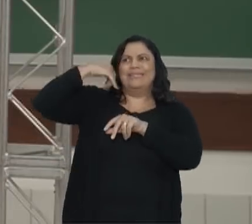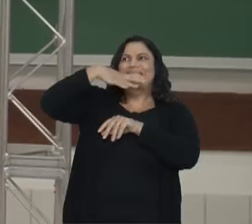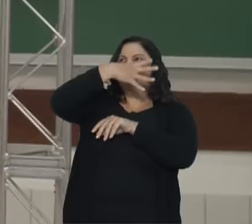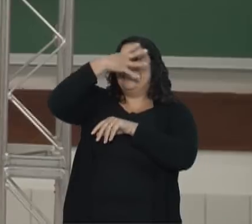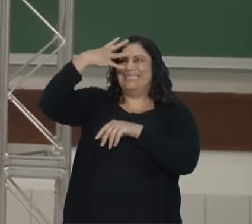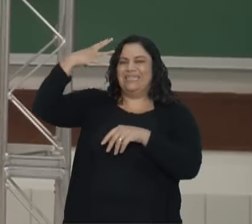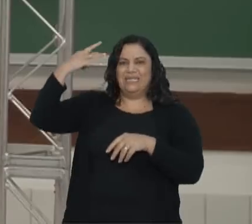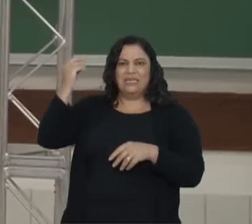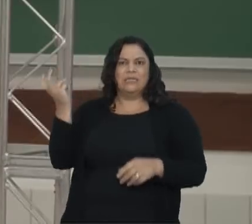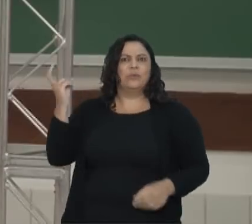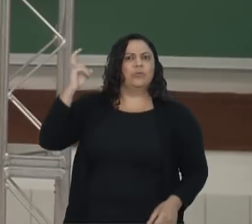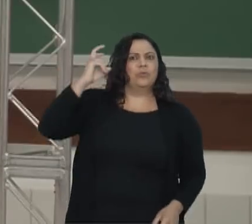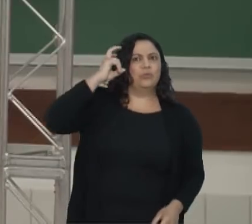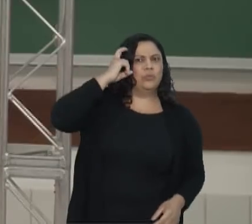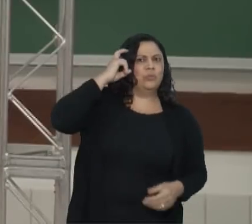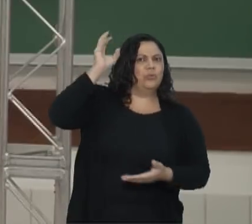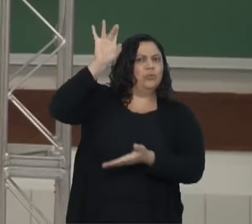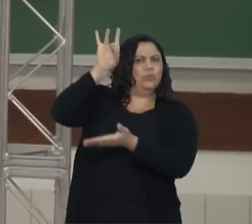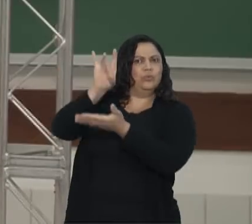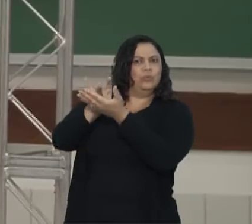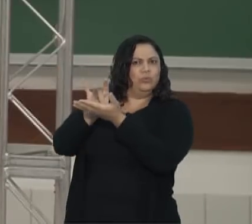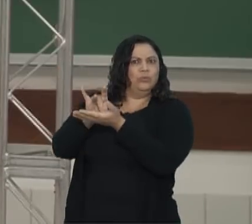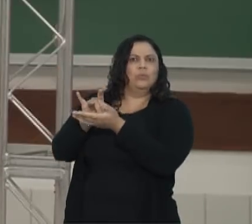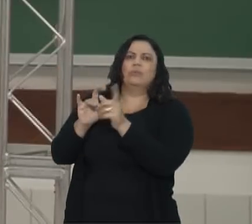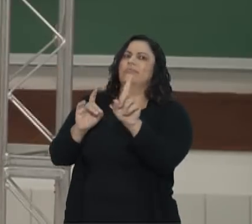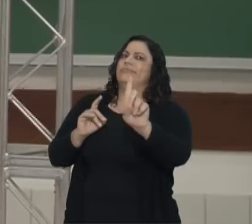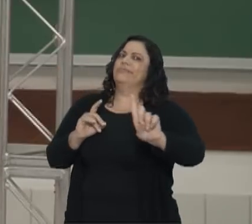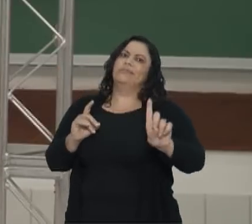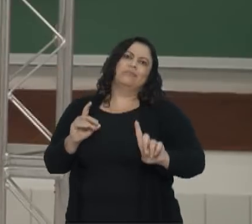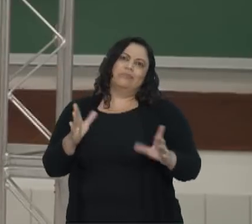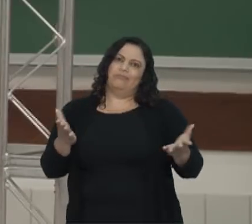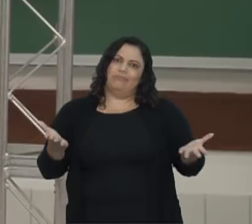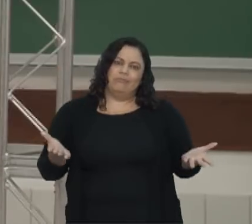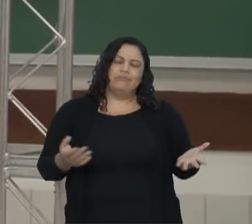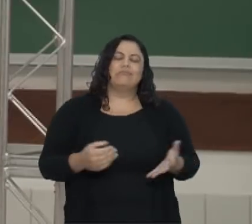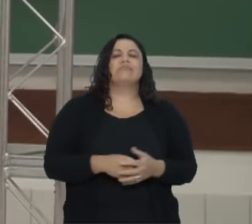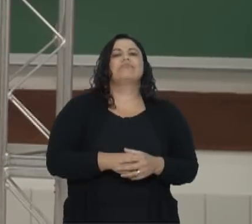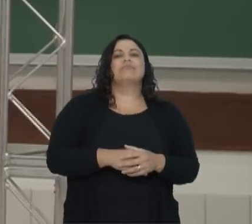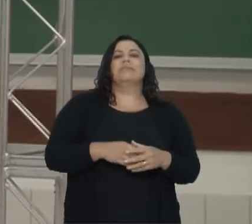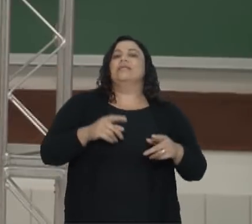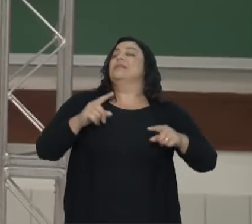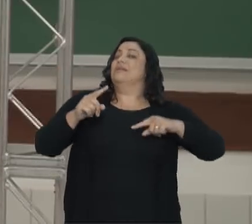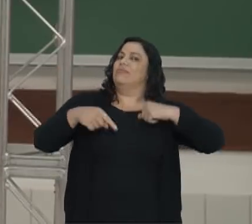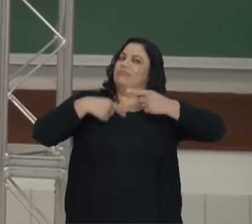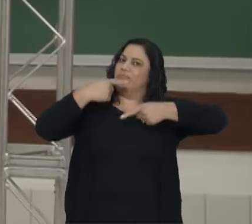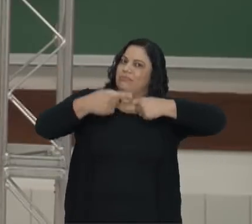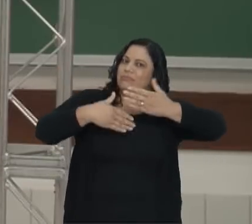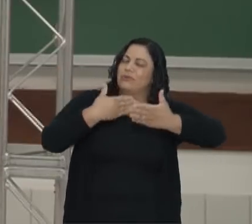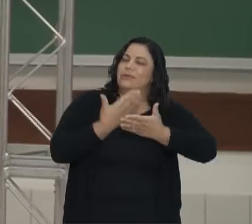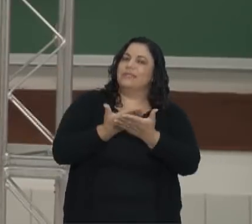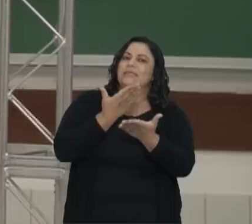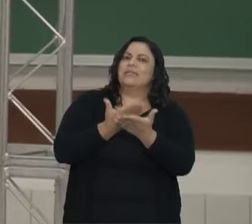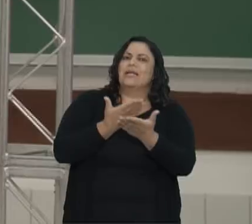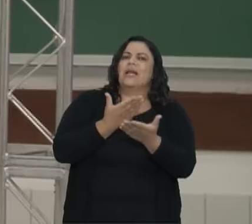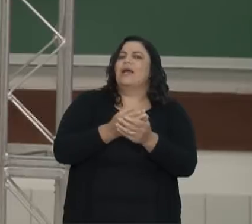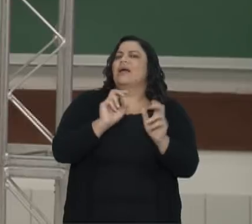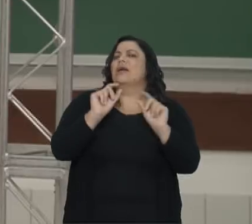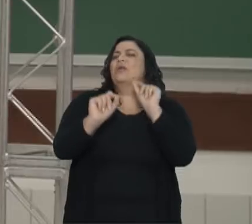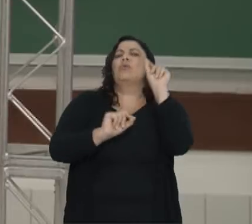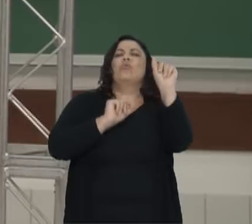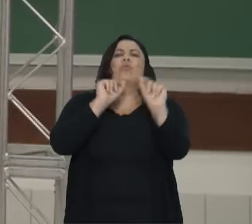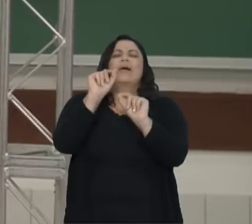aquela que eles tinham lá na sua terra de origem. E aí nós vamos tratar um pouquinho na sequência da aula de quais